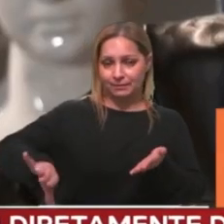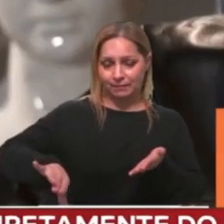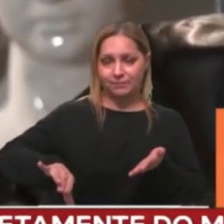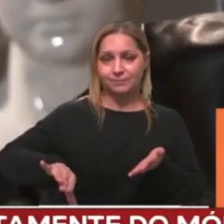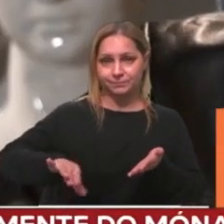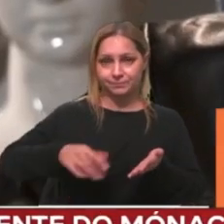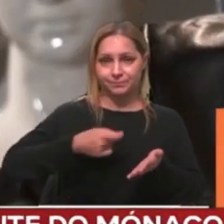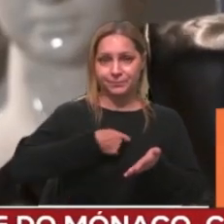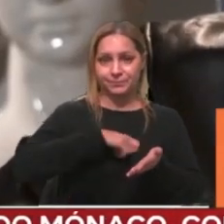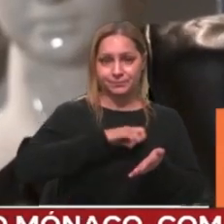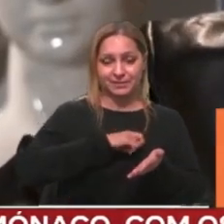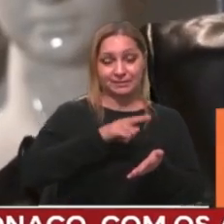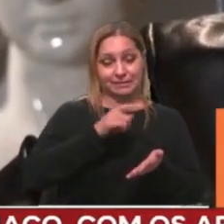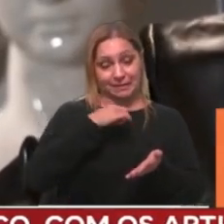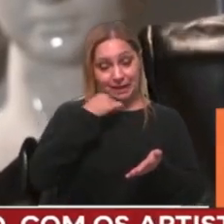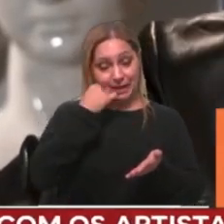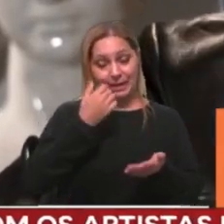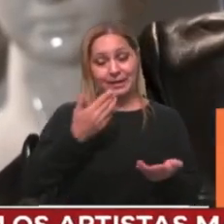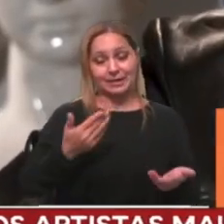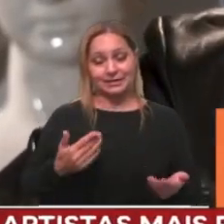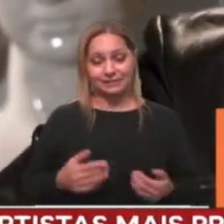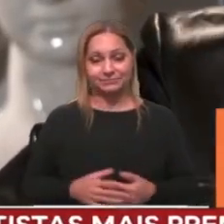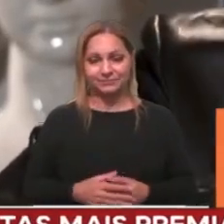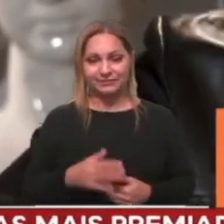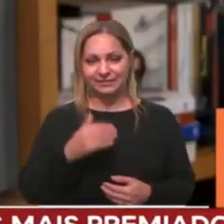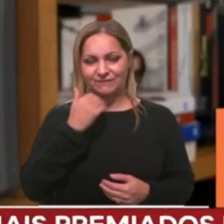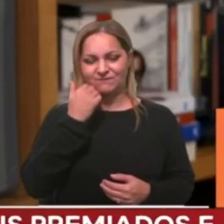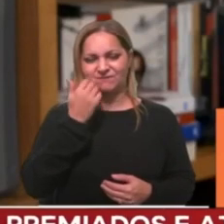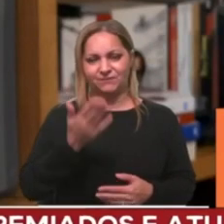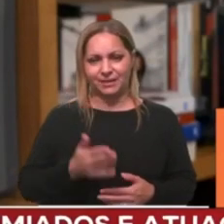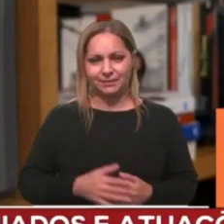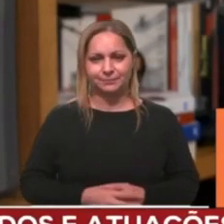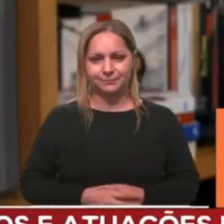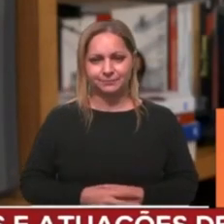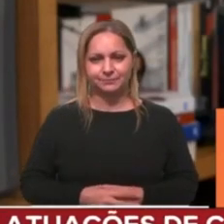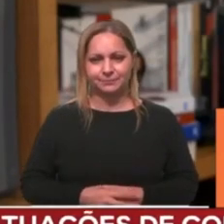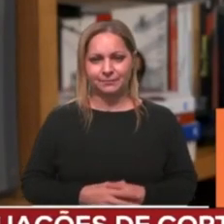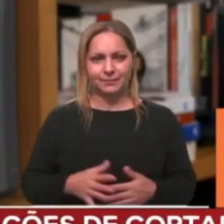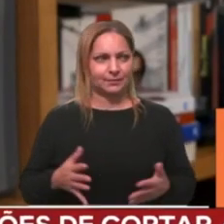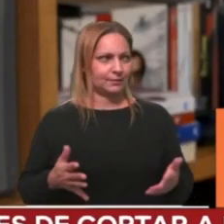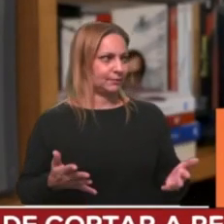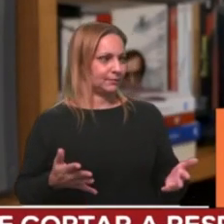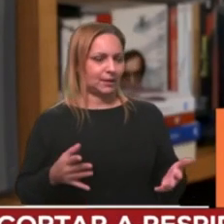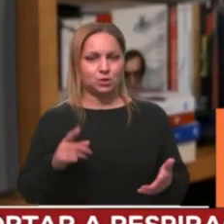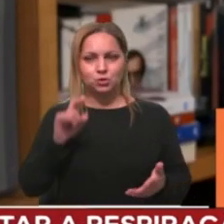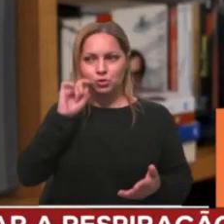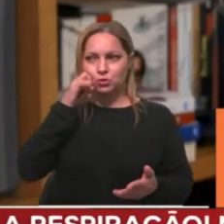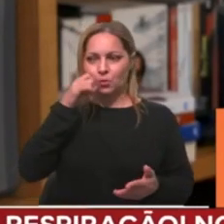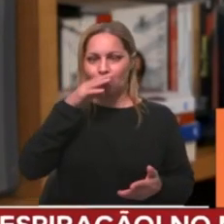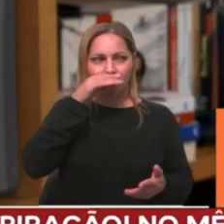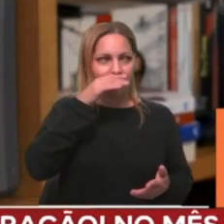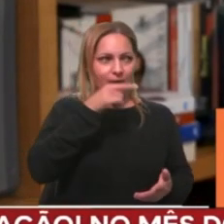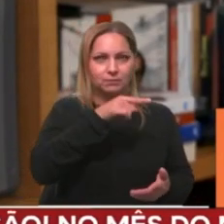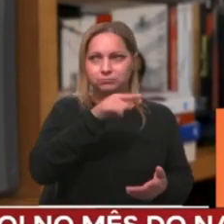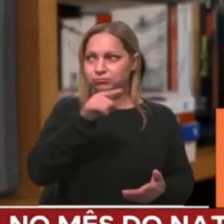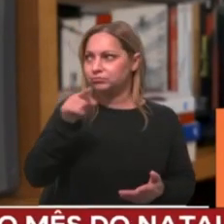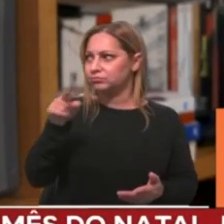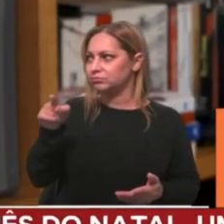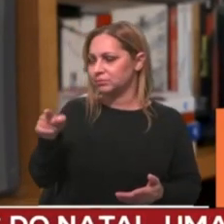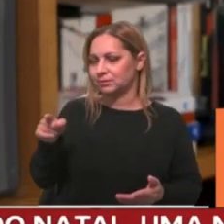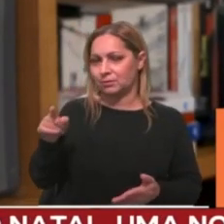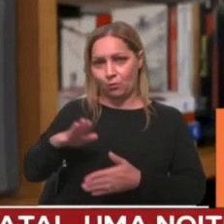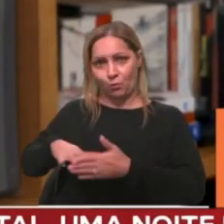coisa grave não é e feia muito feia e faz e faz desconfiar um pouco sobre sobre sobre outras pessoas não